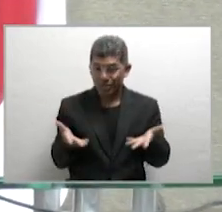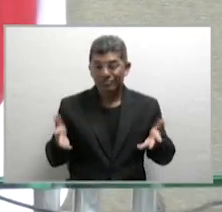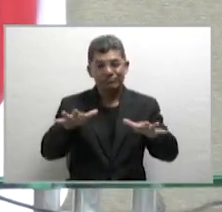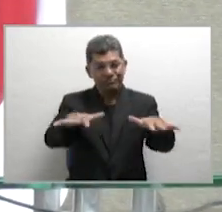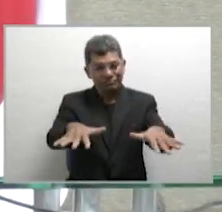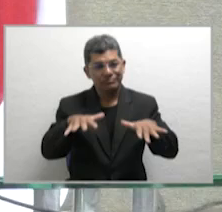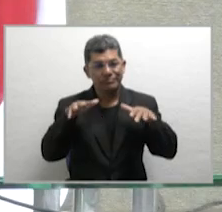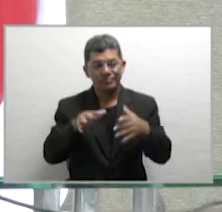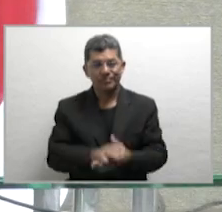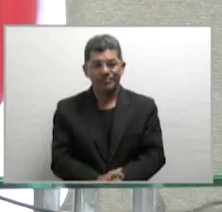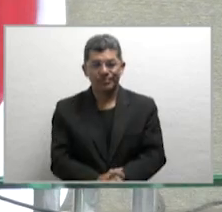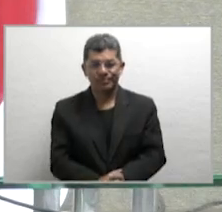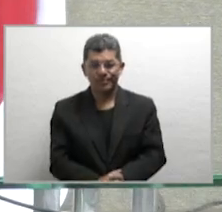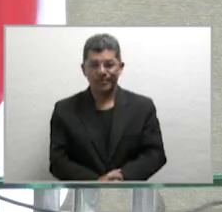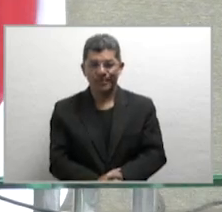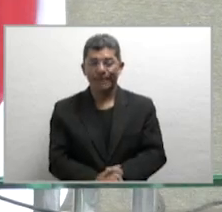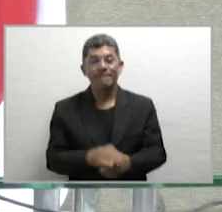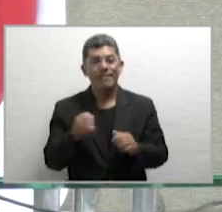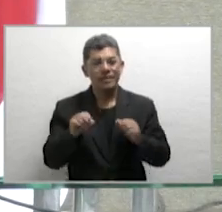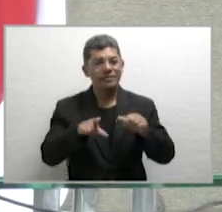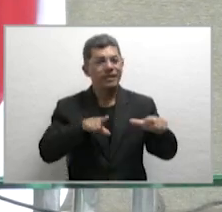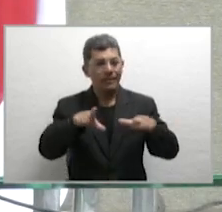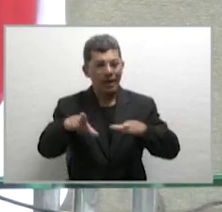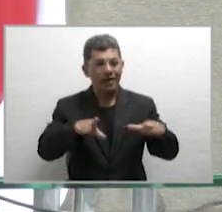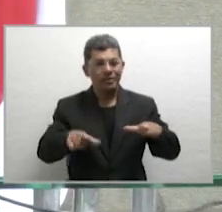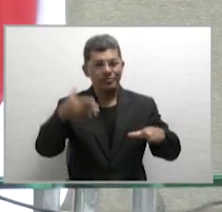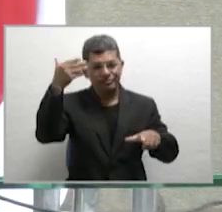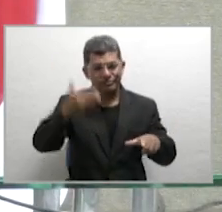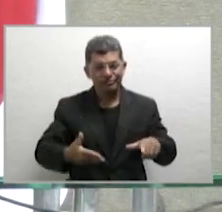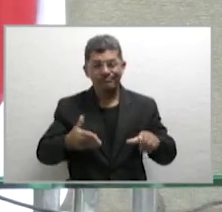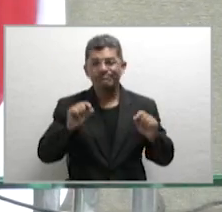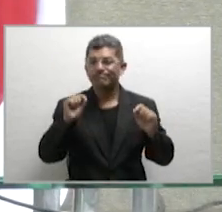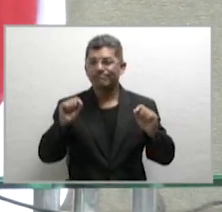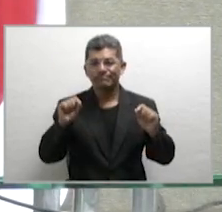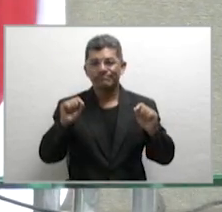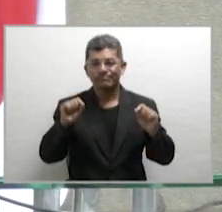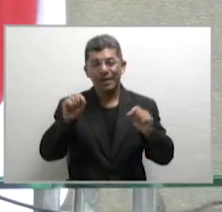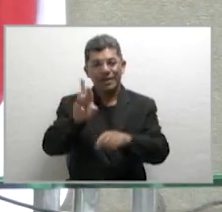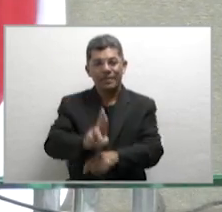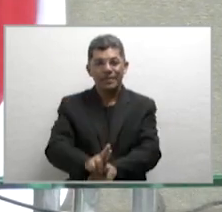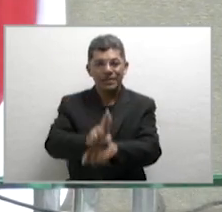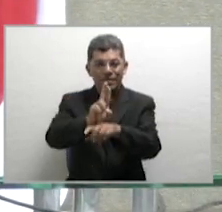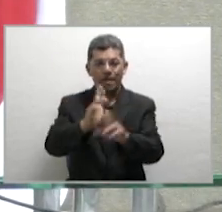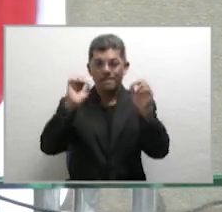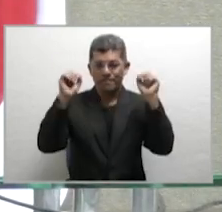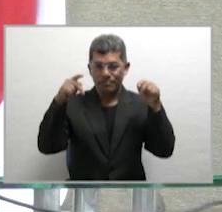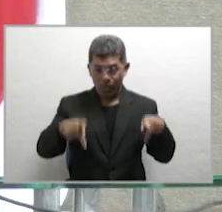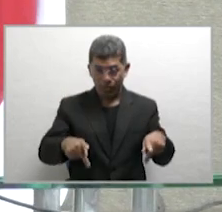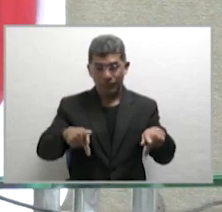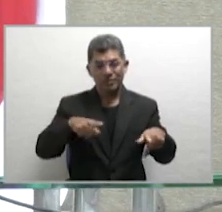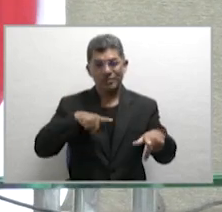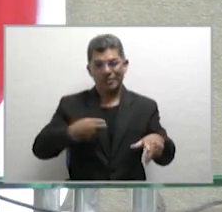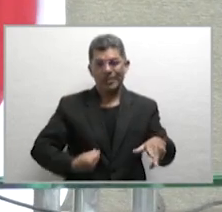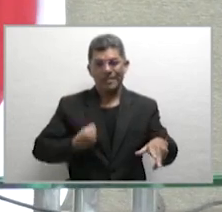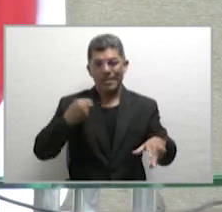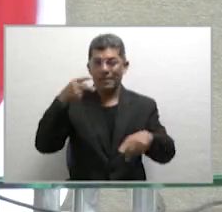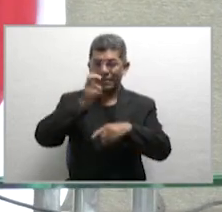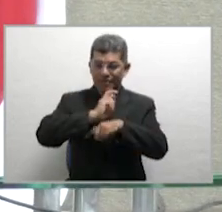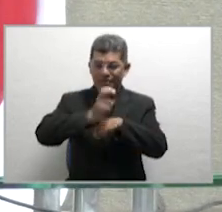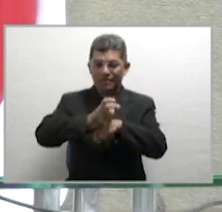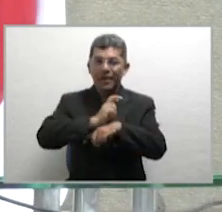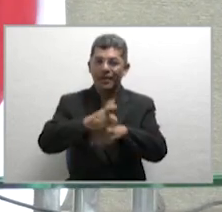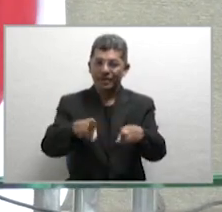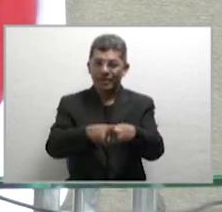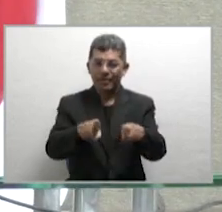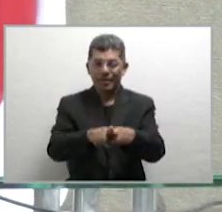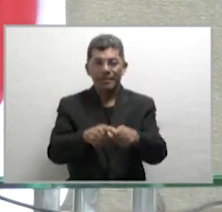plenário. Nossos trabalhos, a representação do povo se faz presente aqui nessa casa.